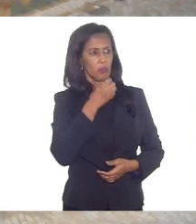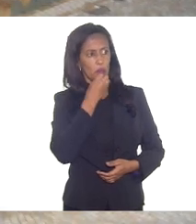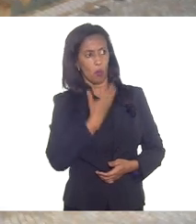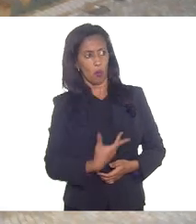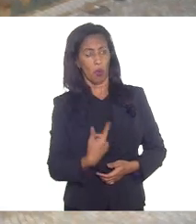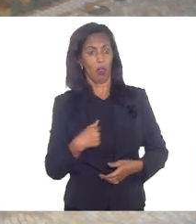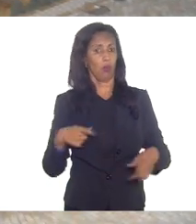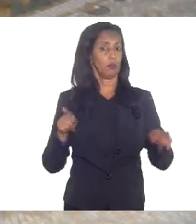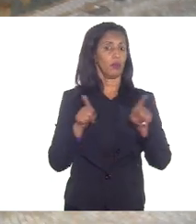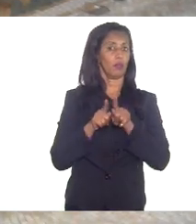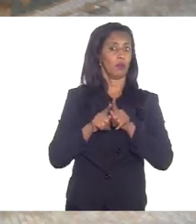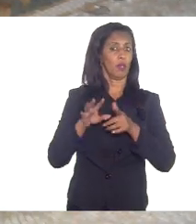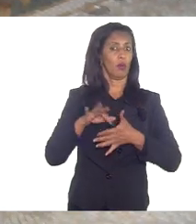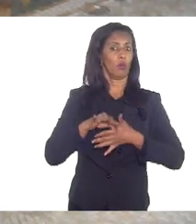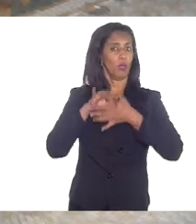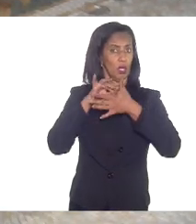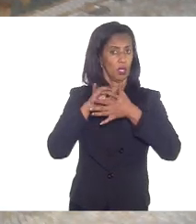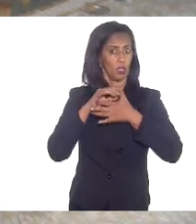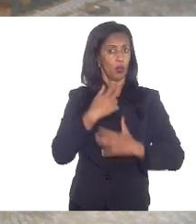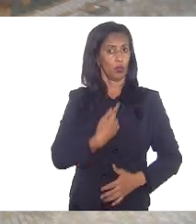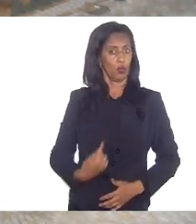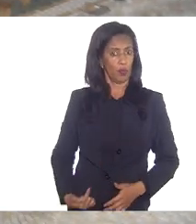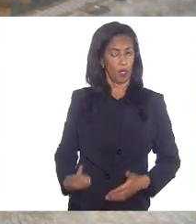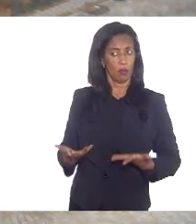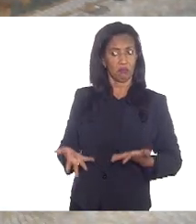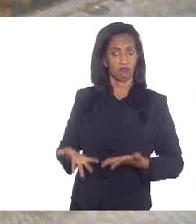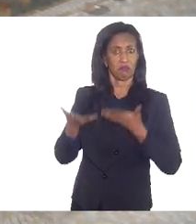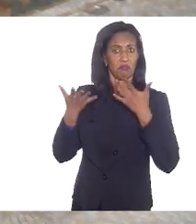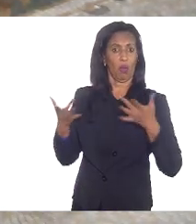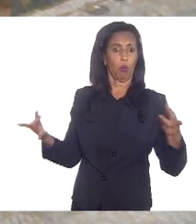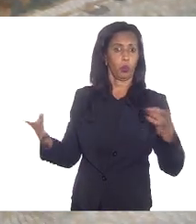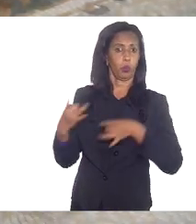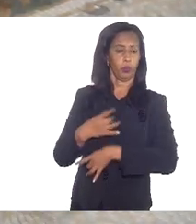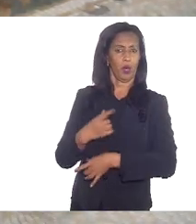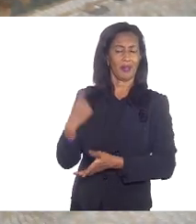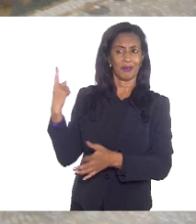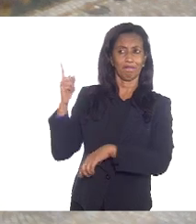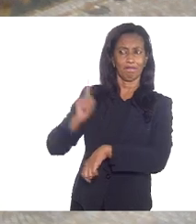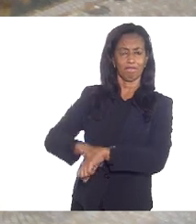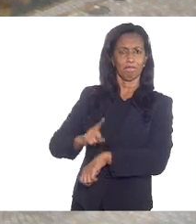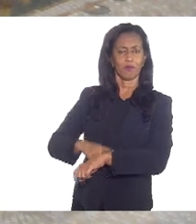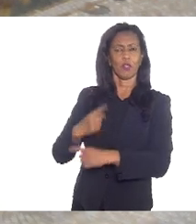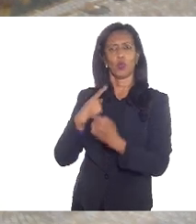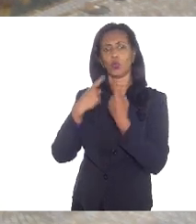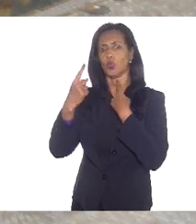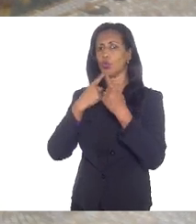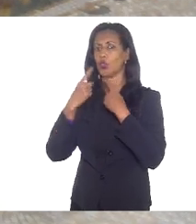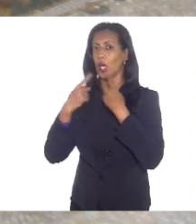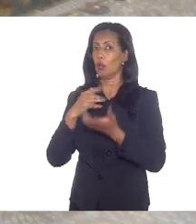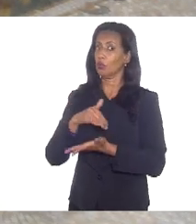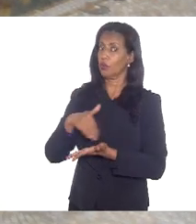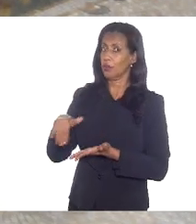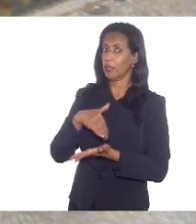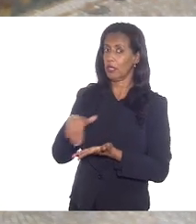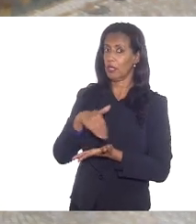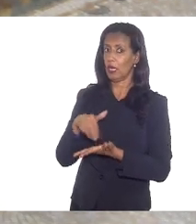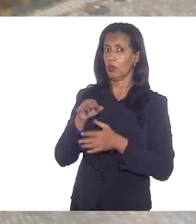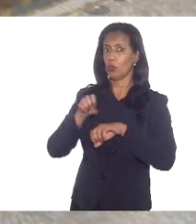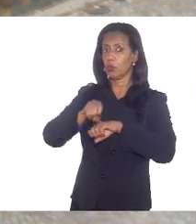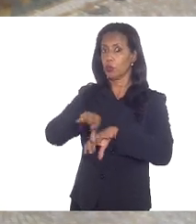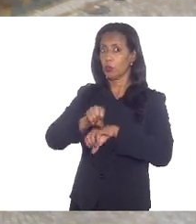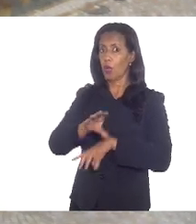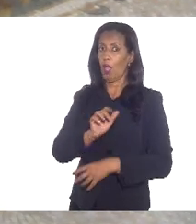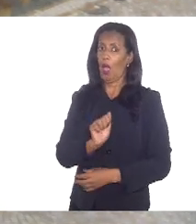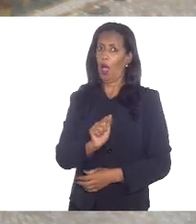também, como líder do governo, elogiar a disposição imediata do diálogo do secretário de Educação,